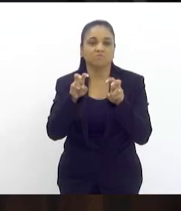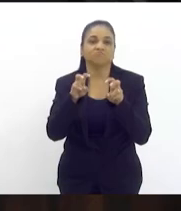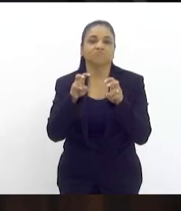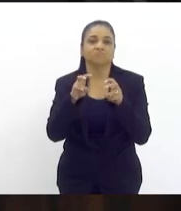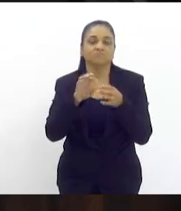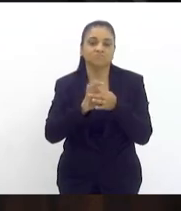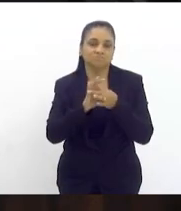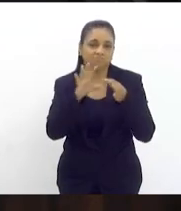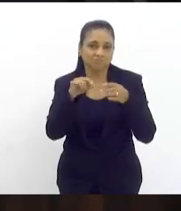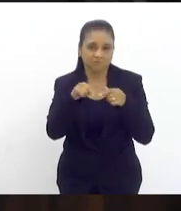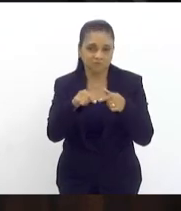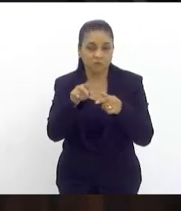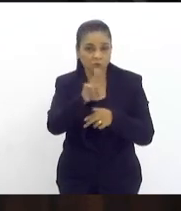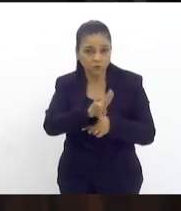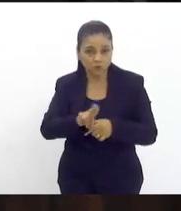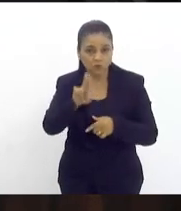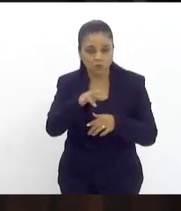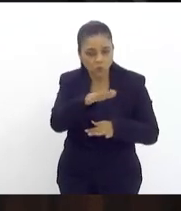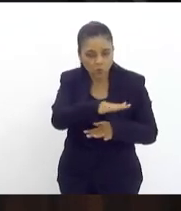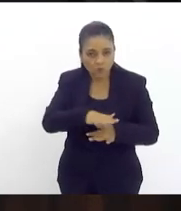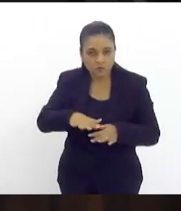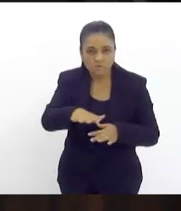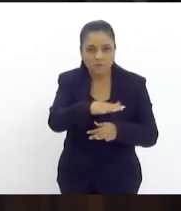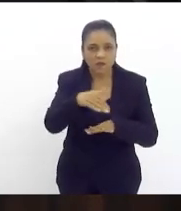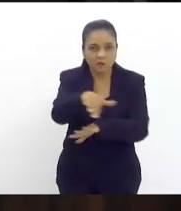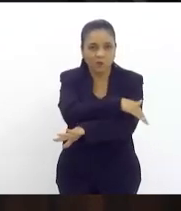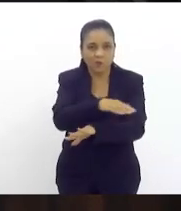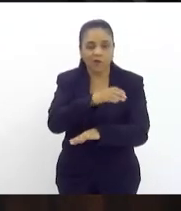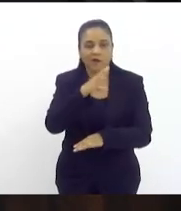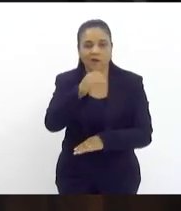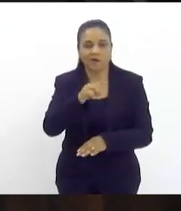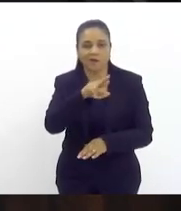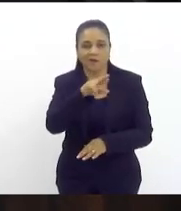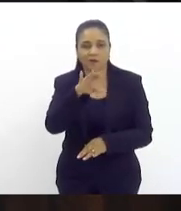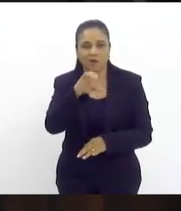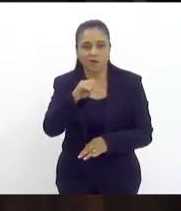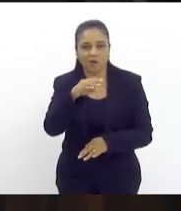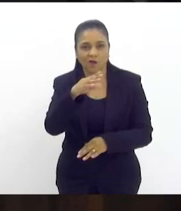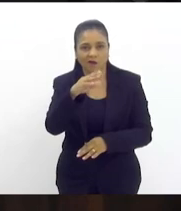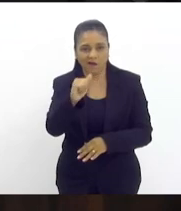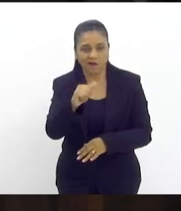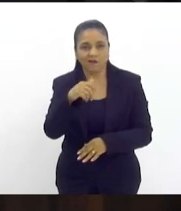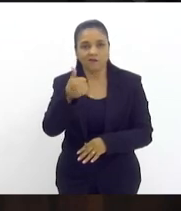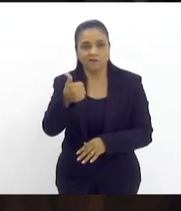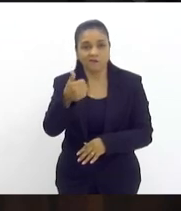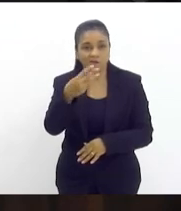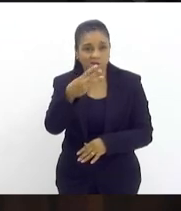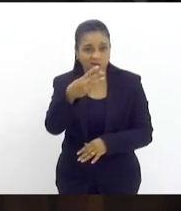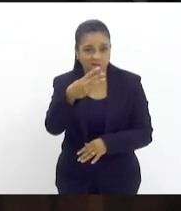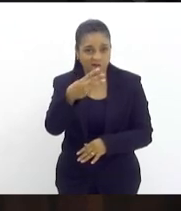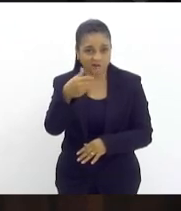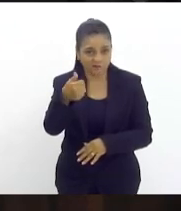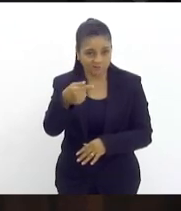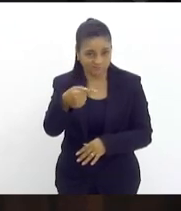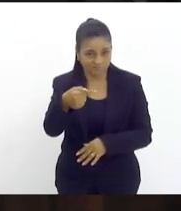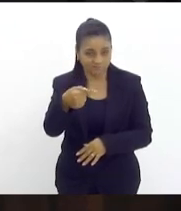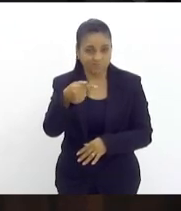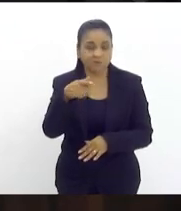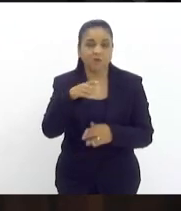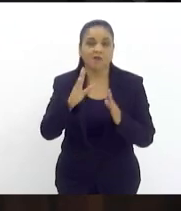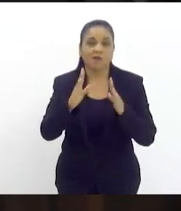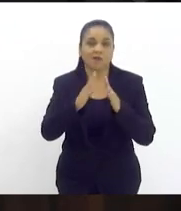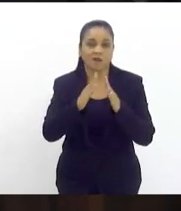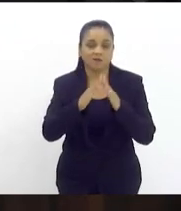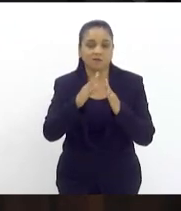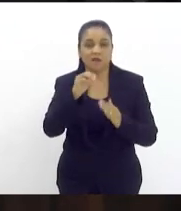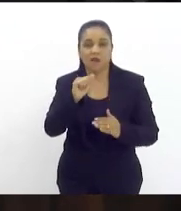de uso do espaço situado à Rua da Carioca, 37, Centro, Rio de Janeiro, à Casa de Referência Almerinda